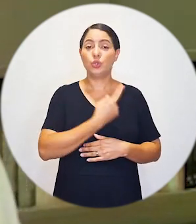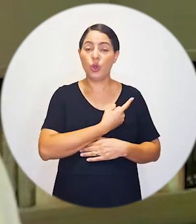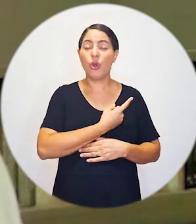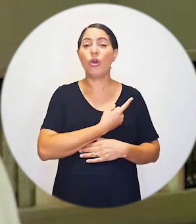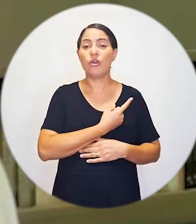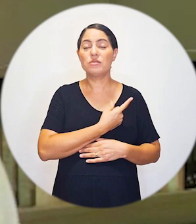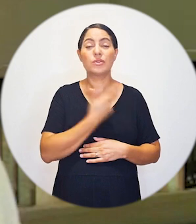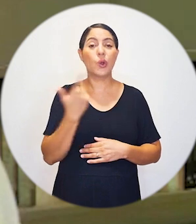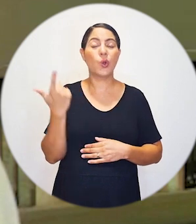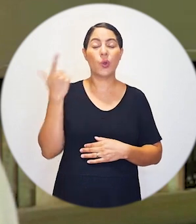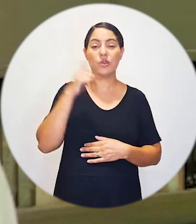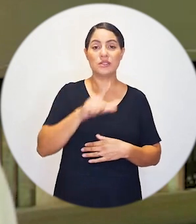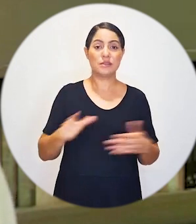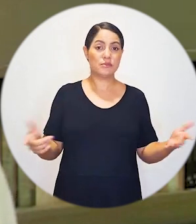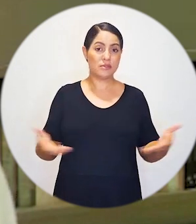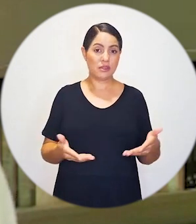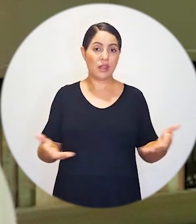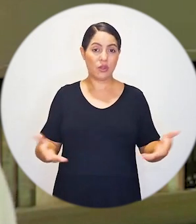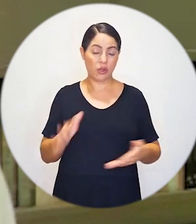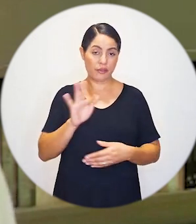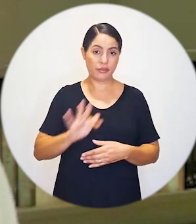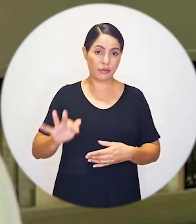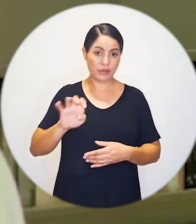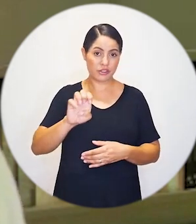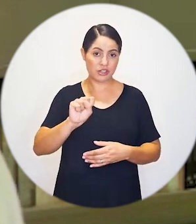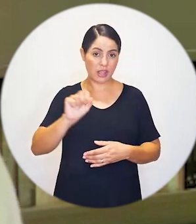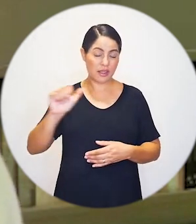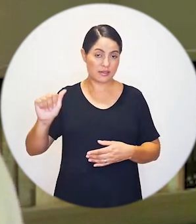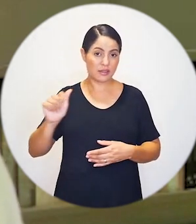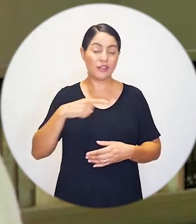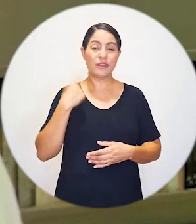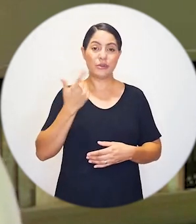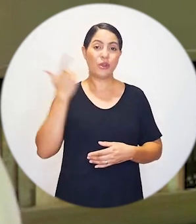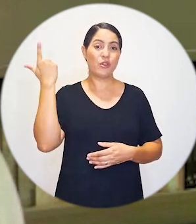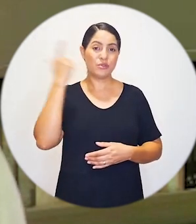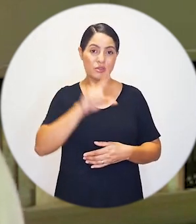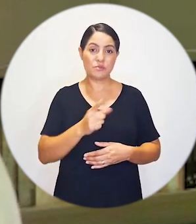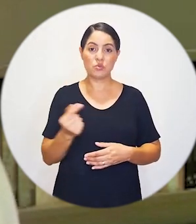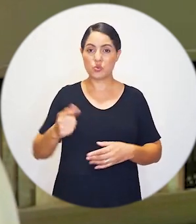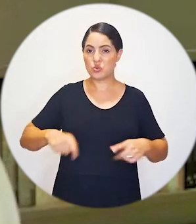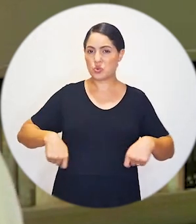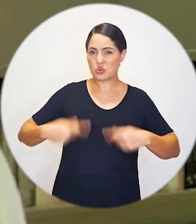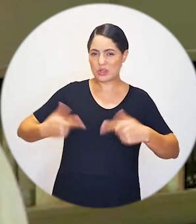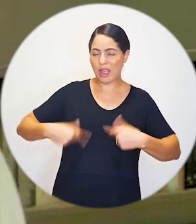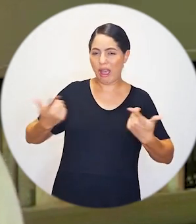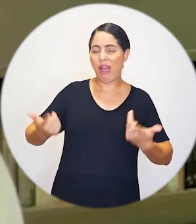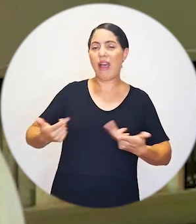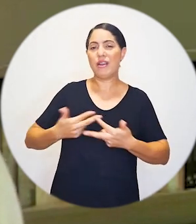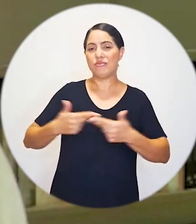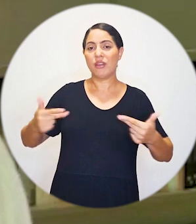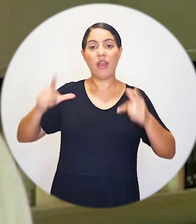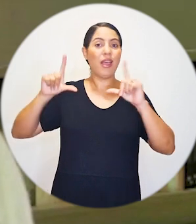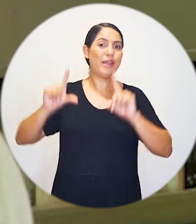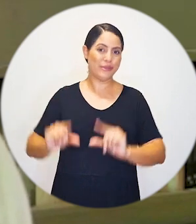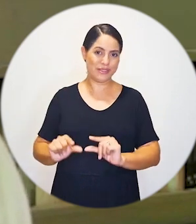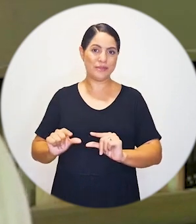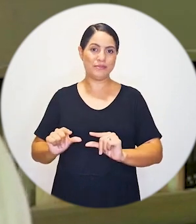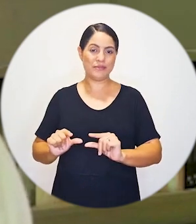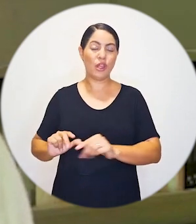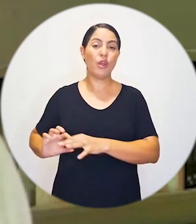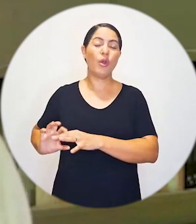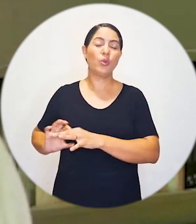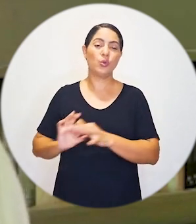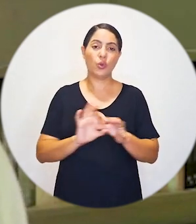nós conseguimos ampliar a oferta dos cursos gratuitos, nós conseguimos reduzir, né, os custos